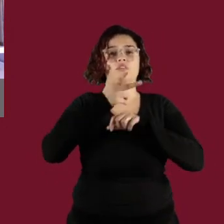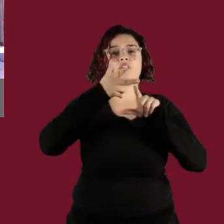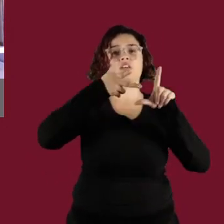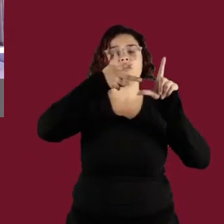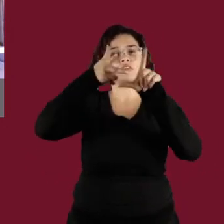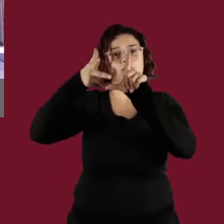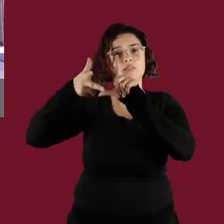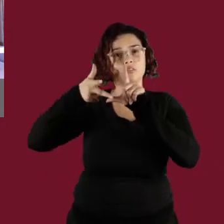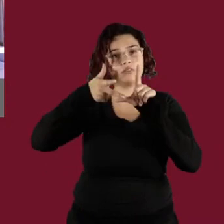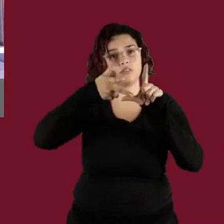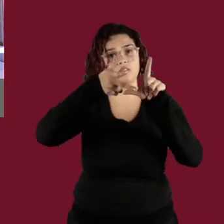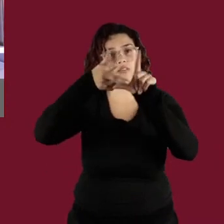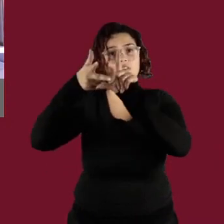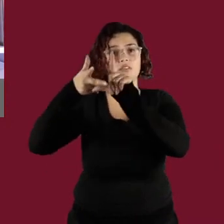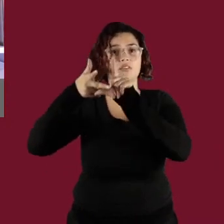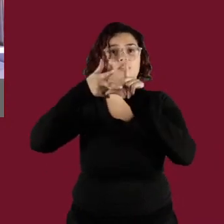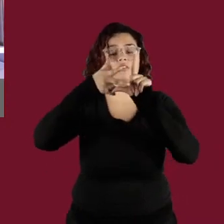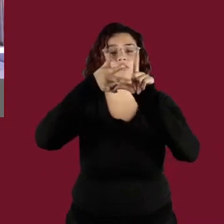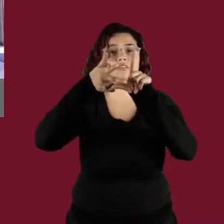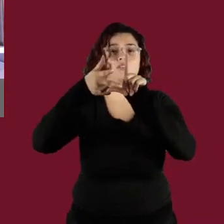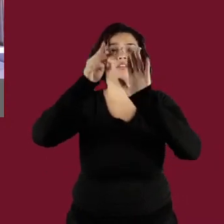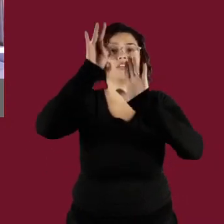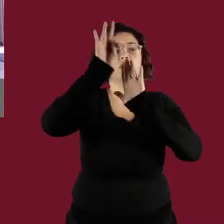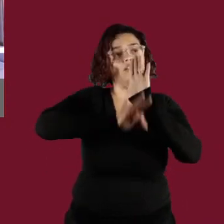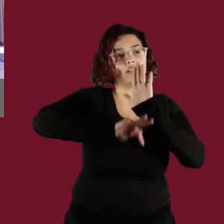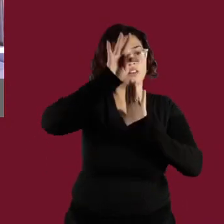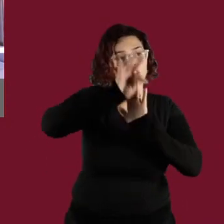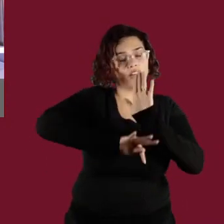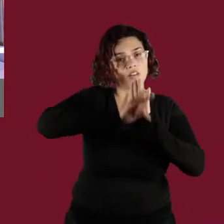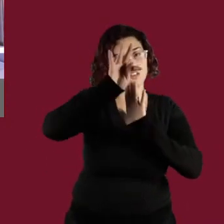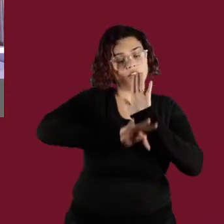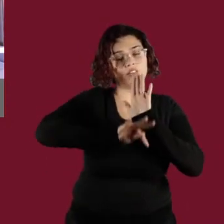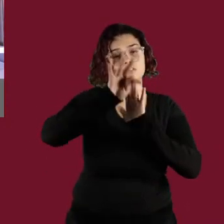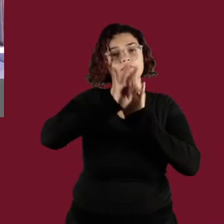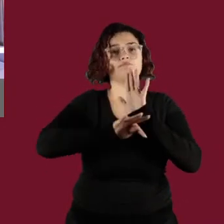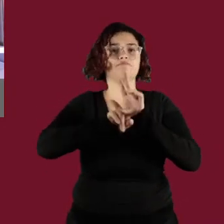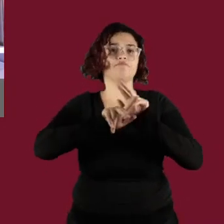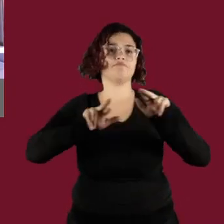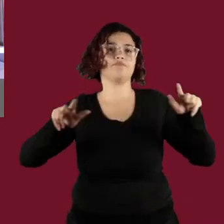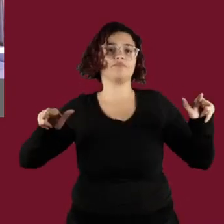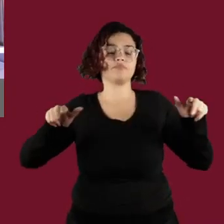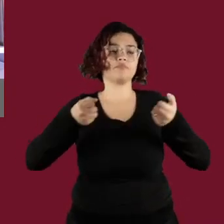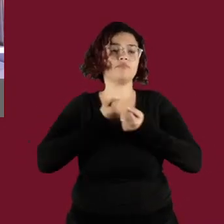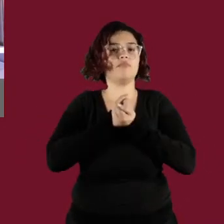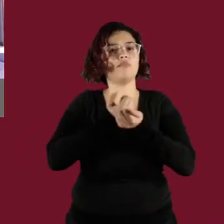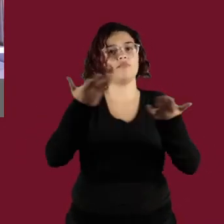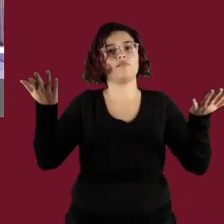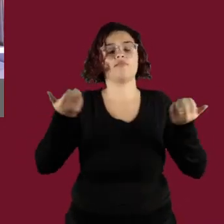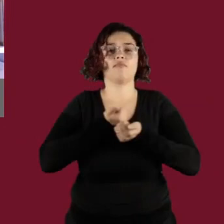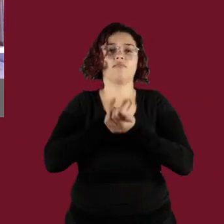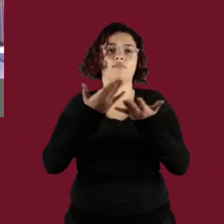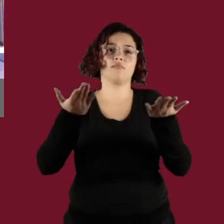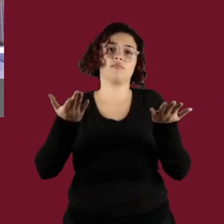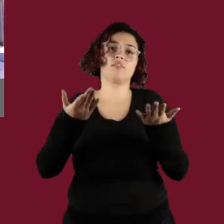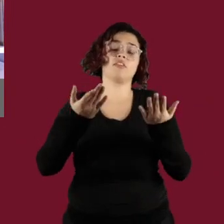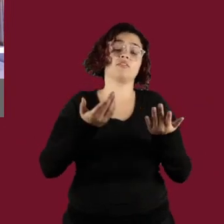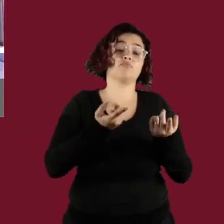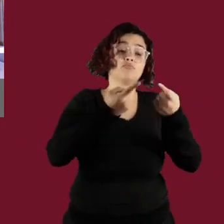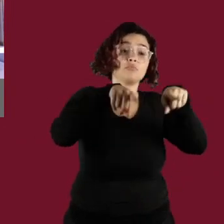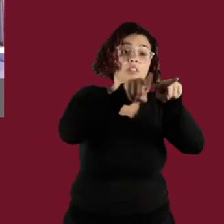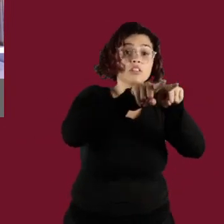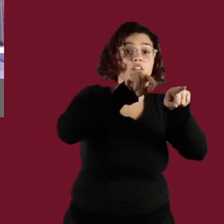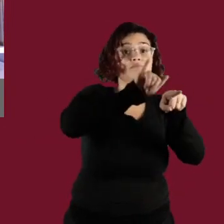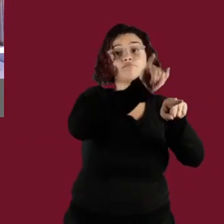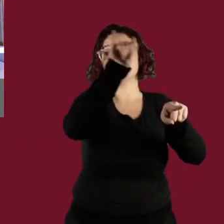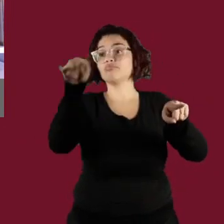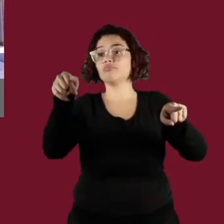são textos produzidos por nós e distribuem para os seus próprios parceiros. Portanto, nós soubemos, por